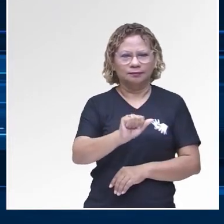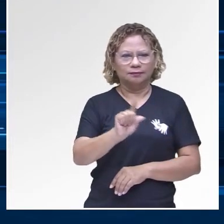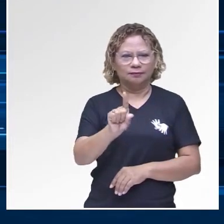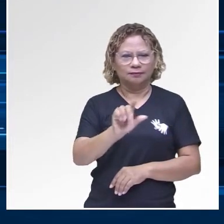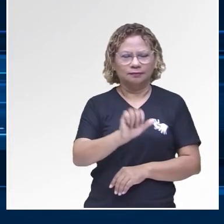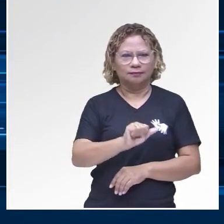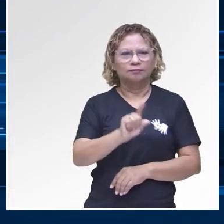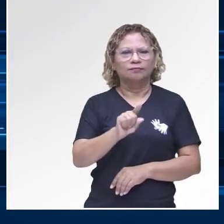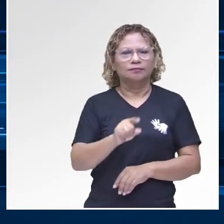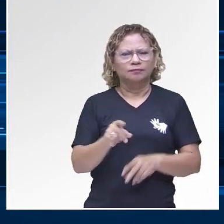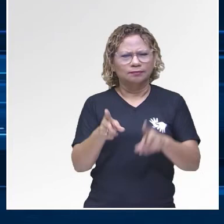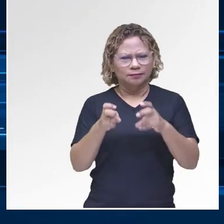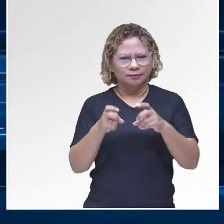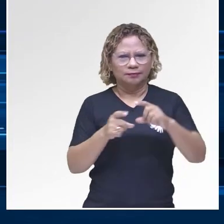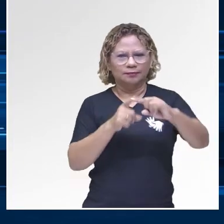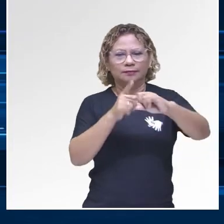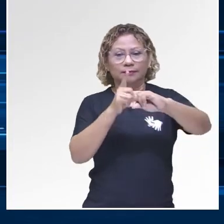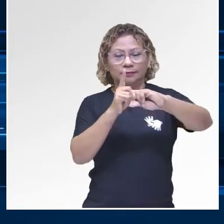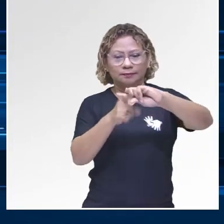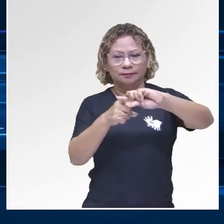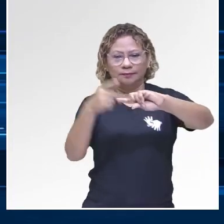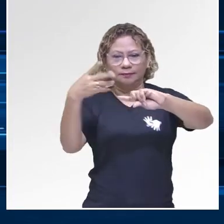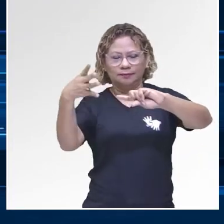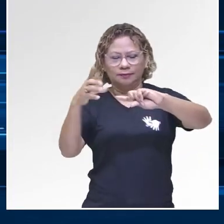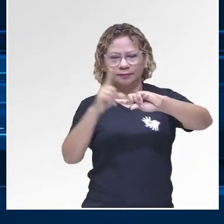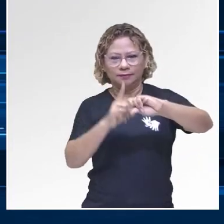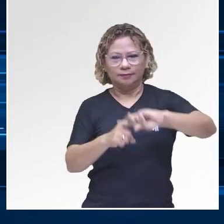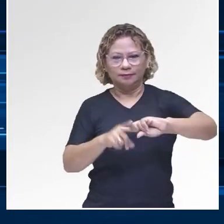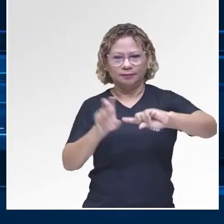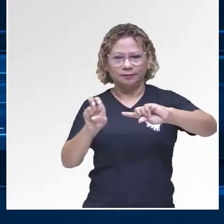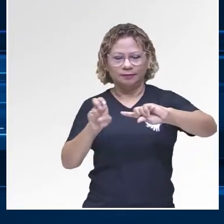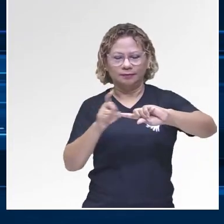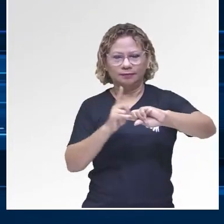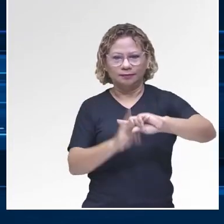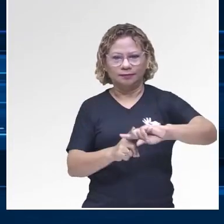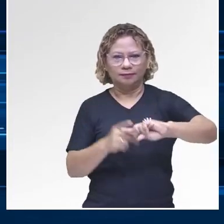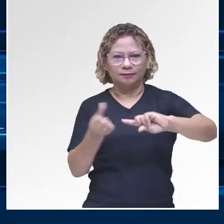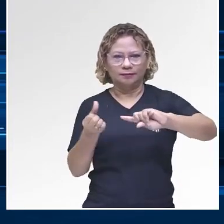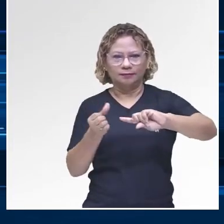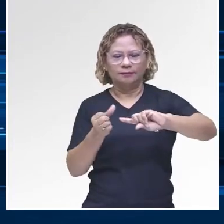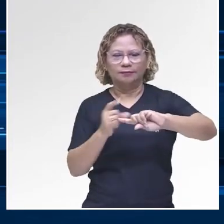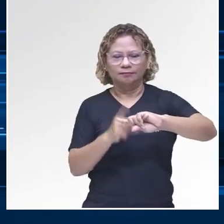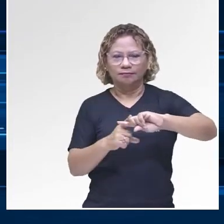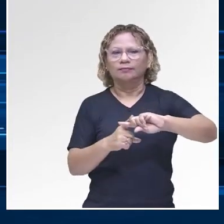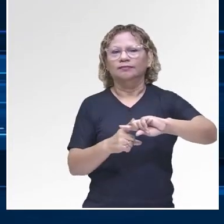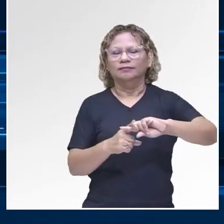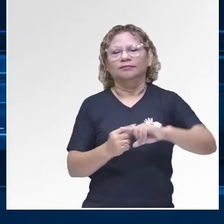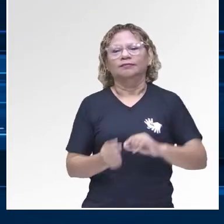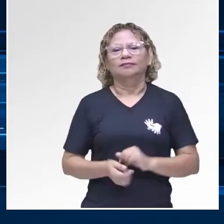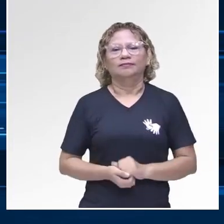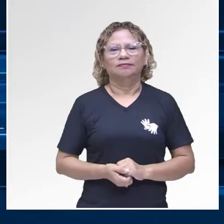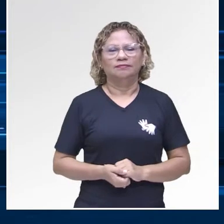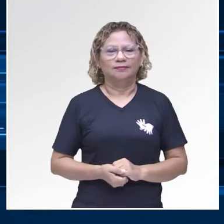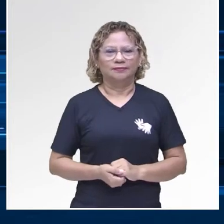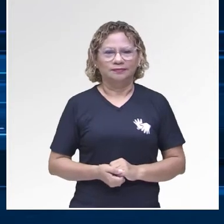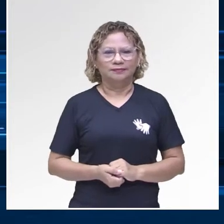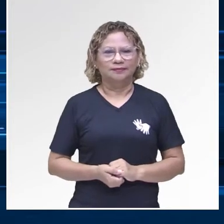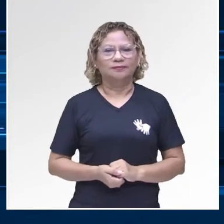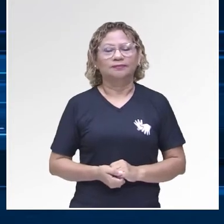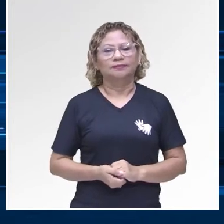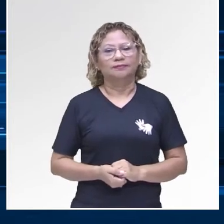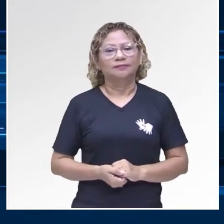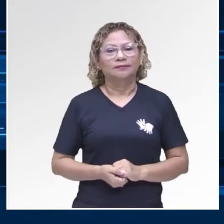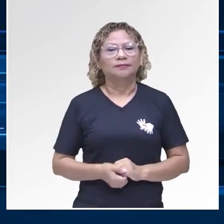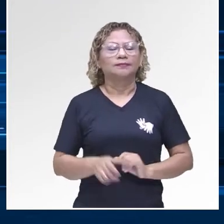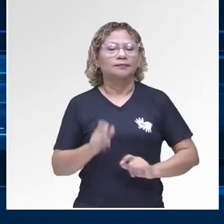Pessoal, generalizando, quem vai ser a N, que é o nosso enésimo termo? Vai ser o A1,